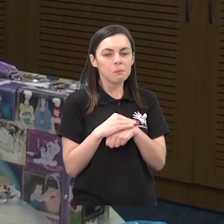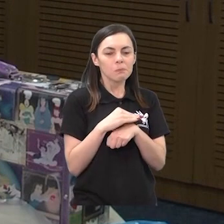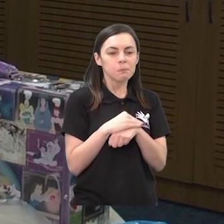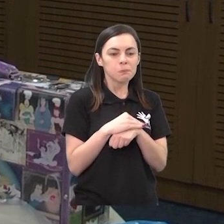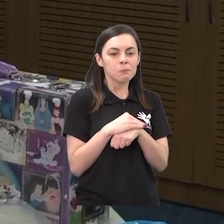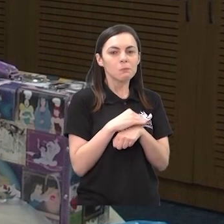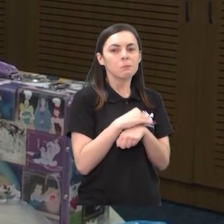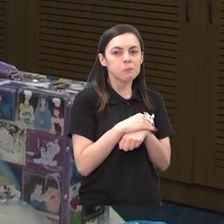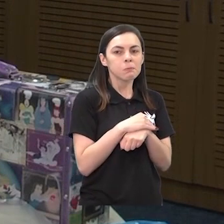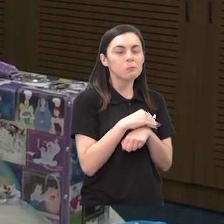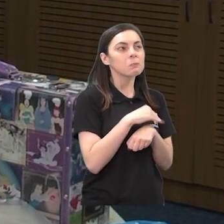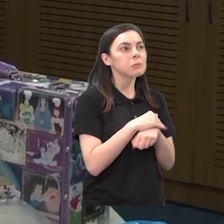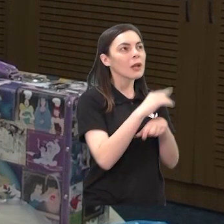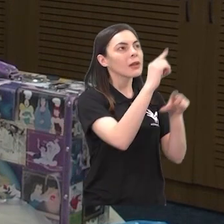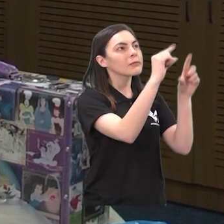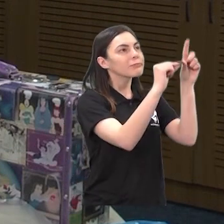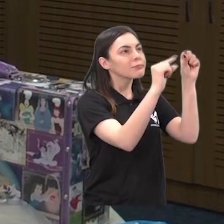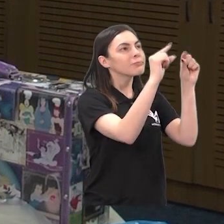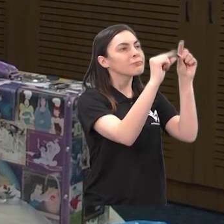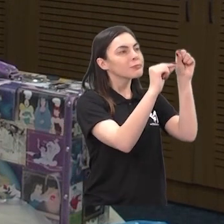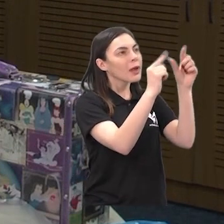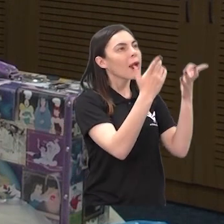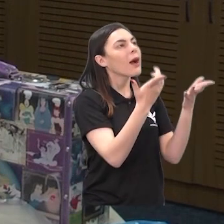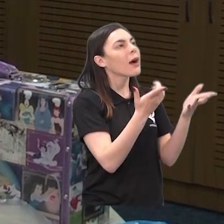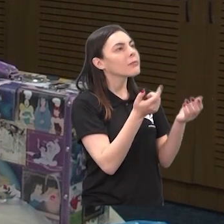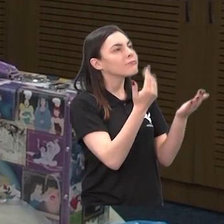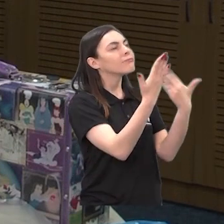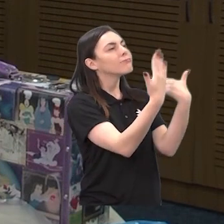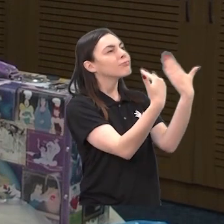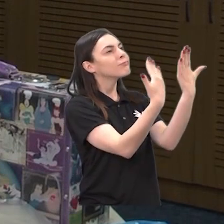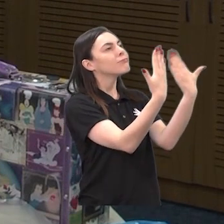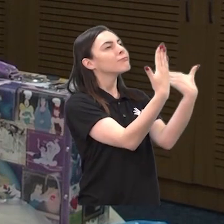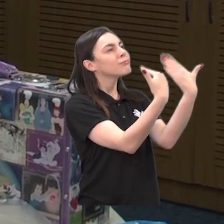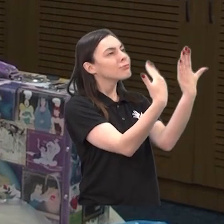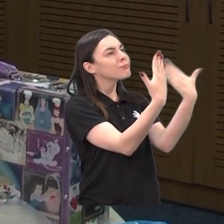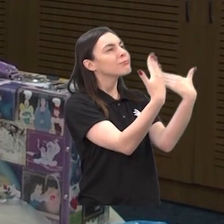foi conversando com Lucinha na sua língua de sapo, é claro.